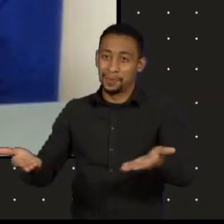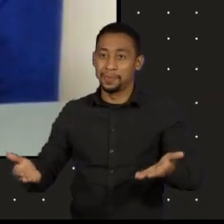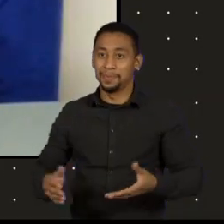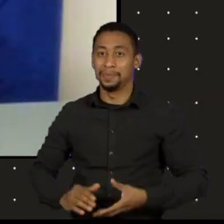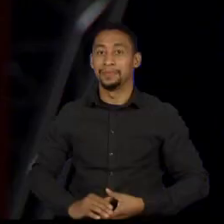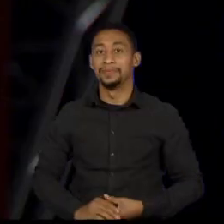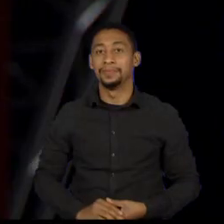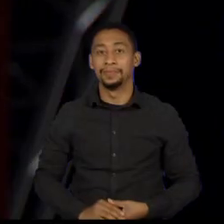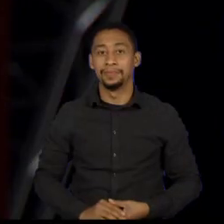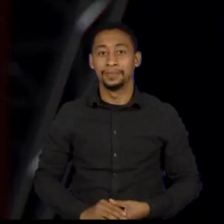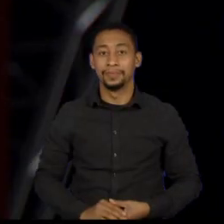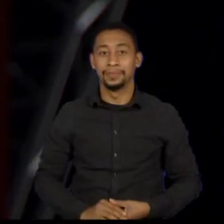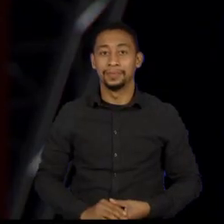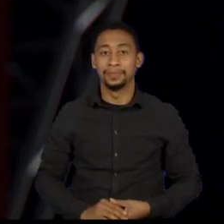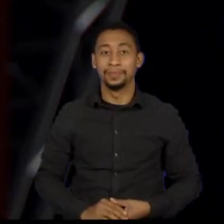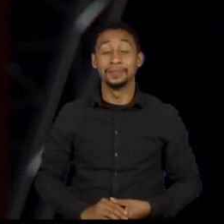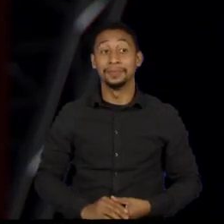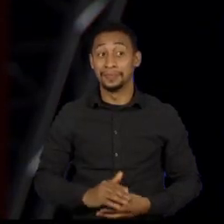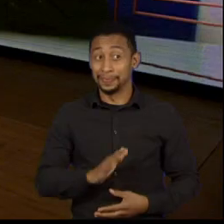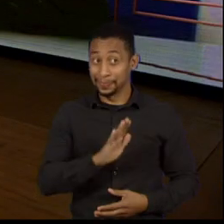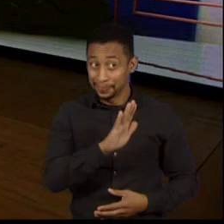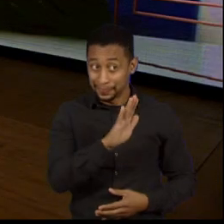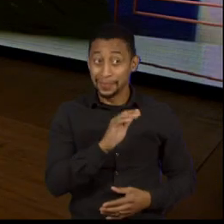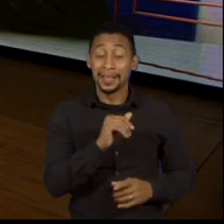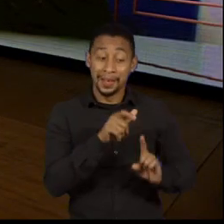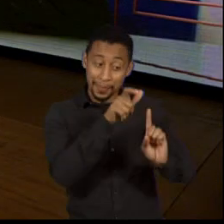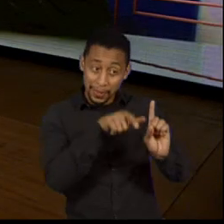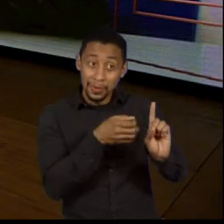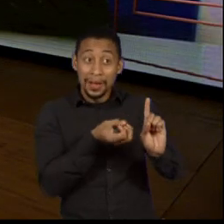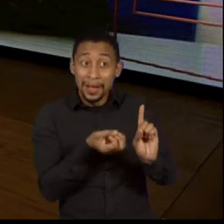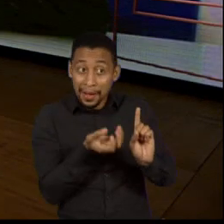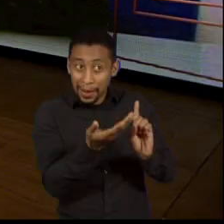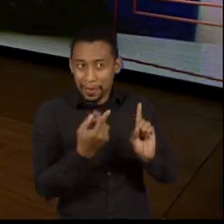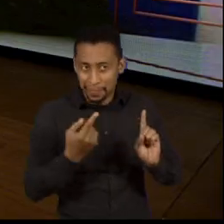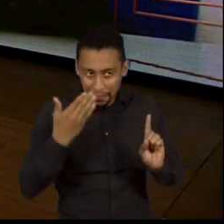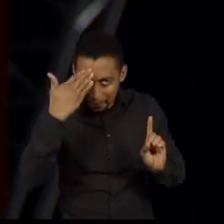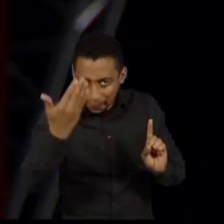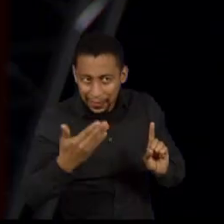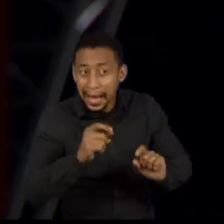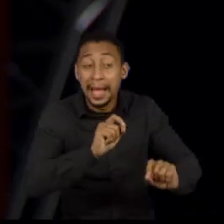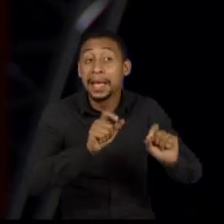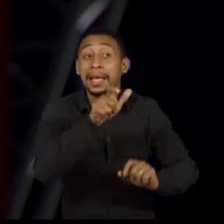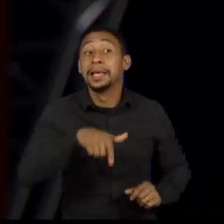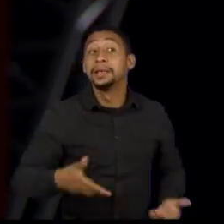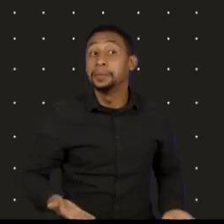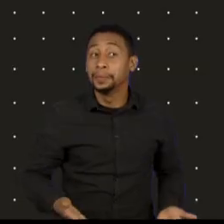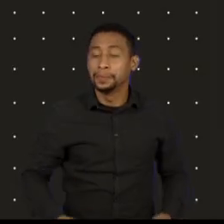Seca. Nós temos mais um depoimento para você. Será que é do Gerald?